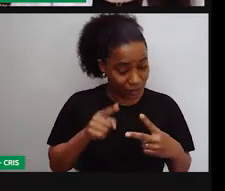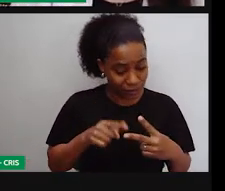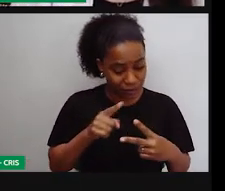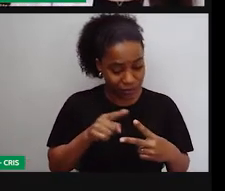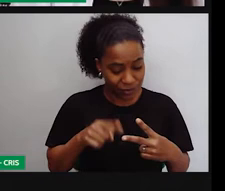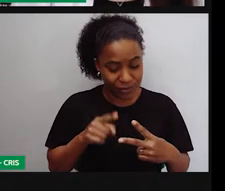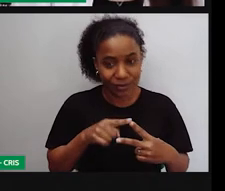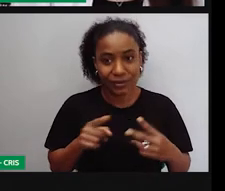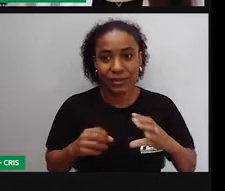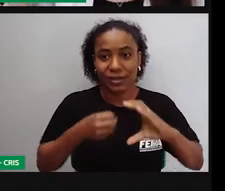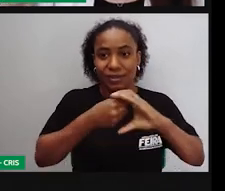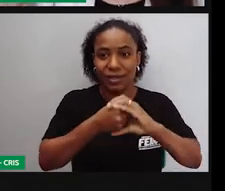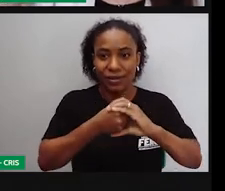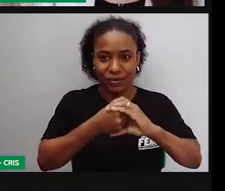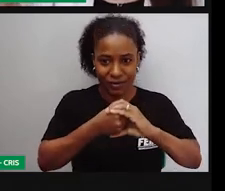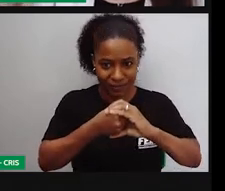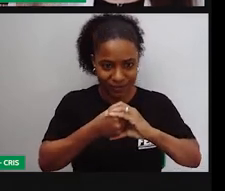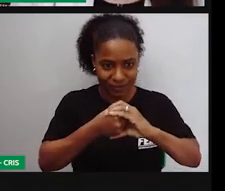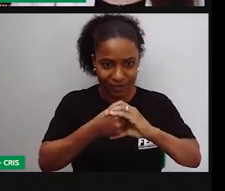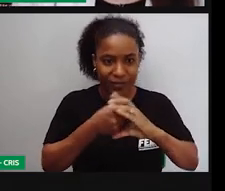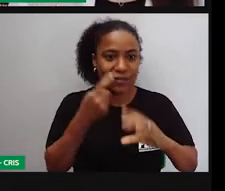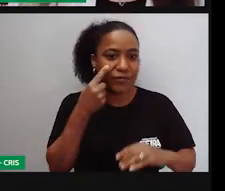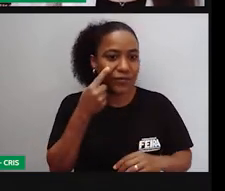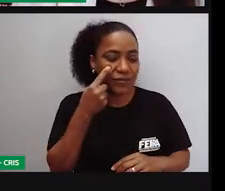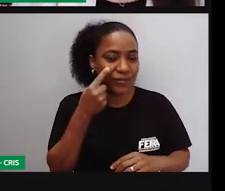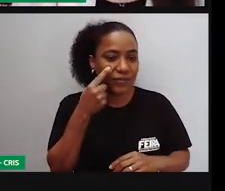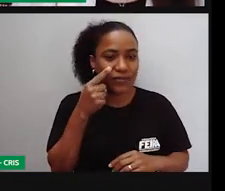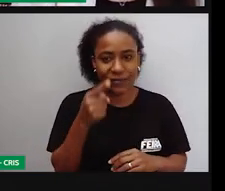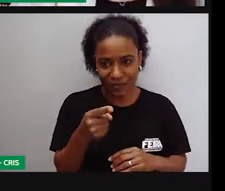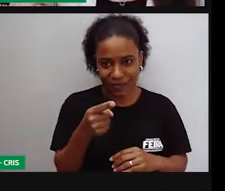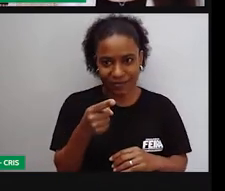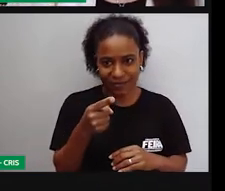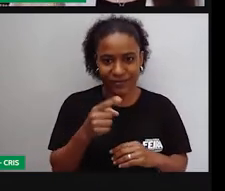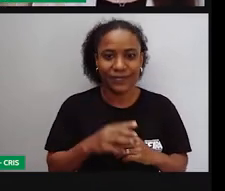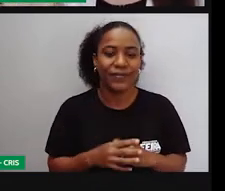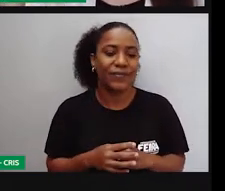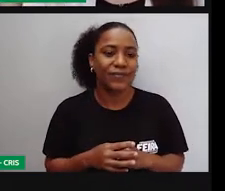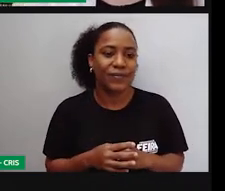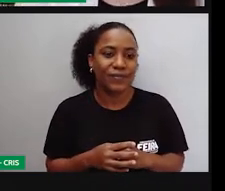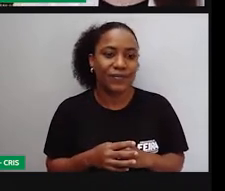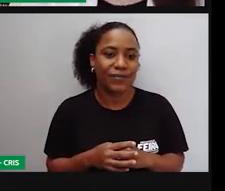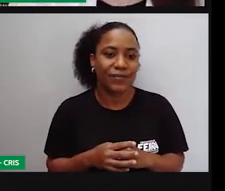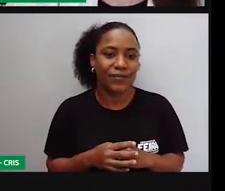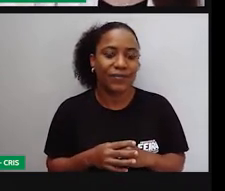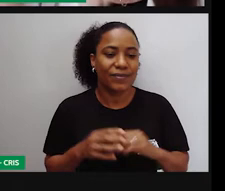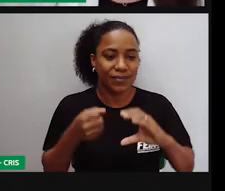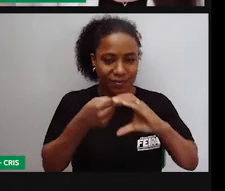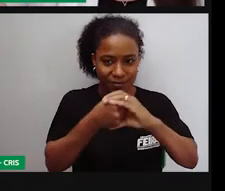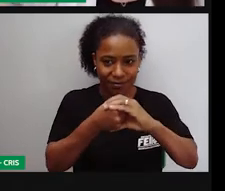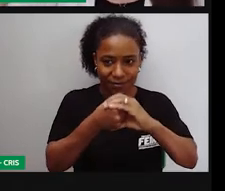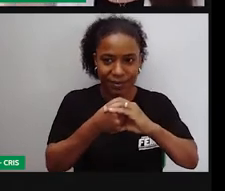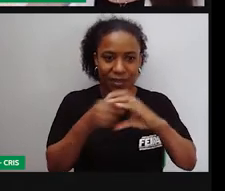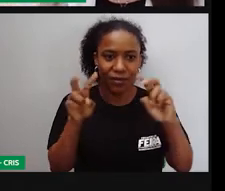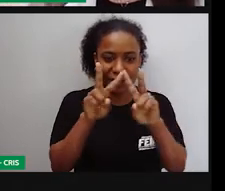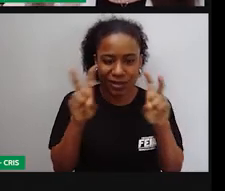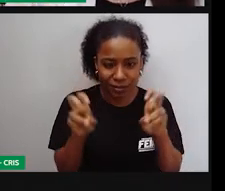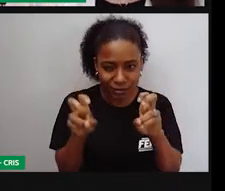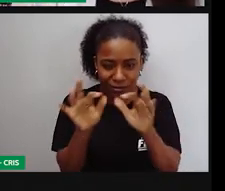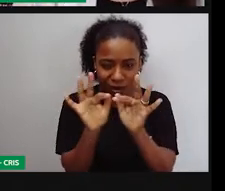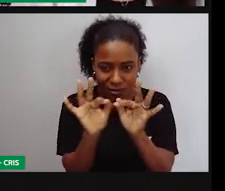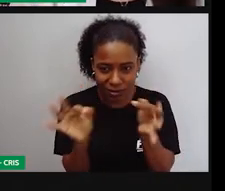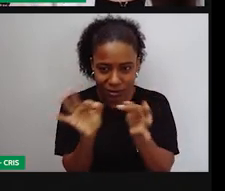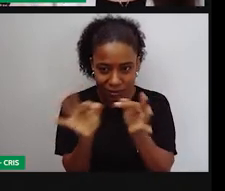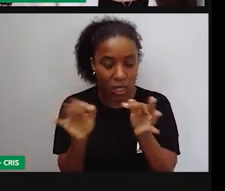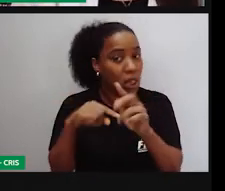células. Vou trazer de uma forma bem simples, bem prática, só para introduzir mesmo esse conteúdo que vai ser trabalhado depois,